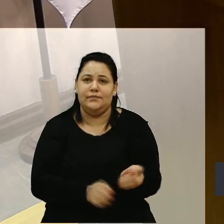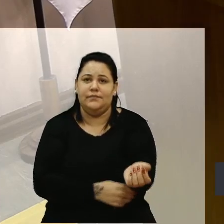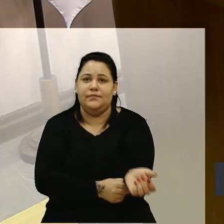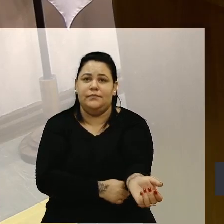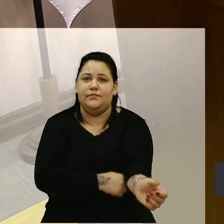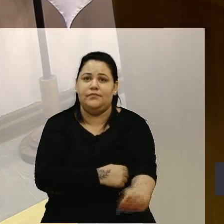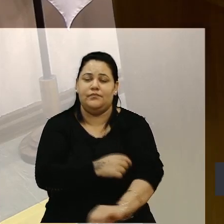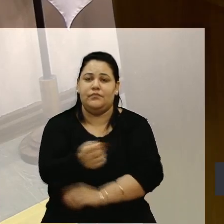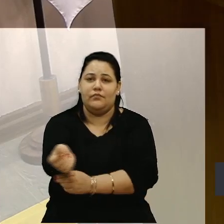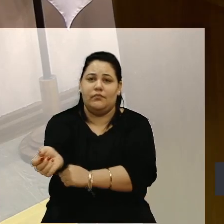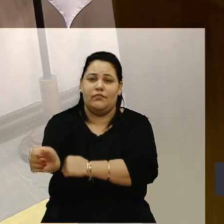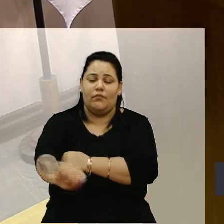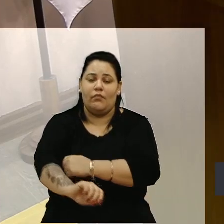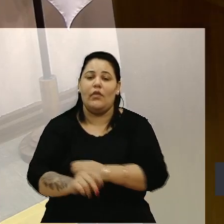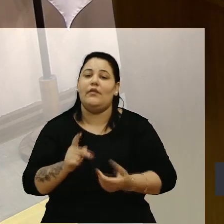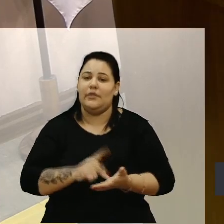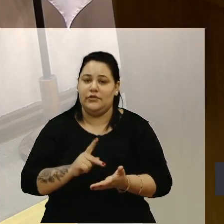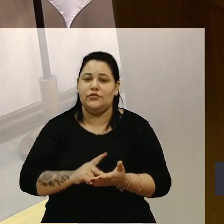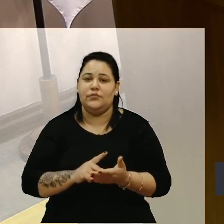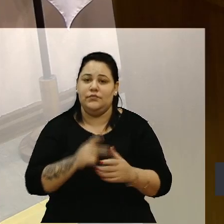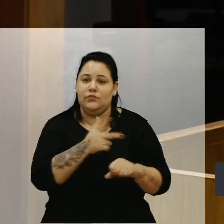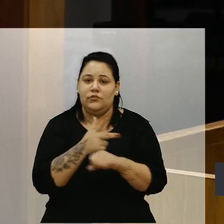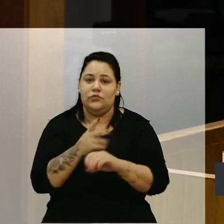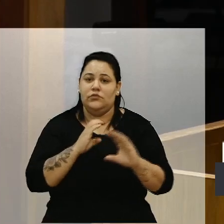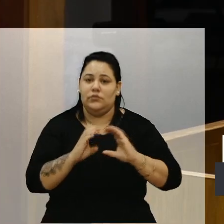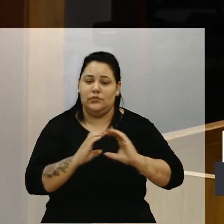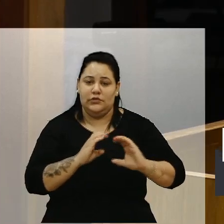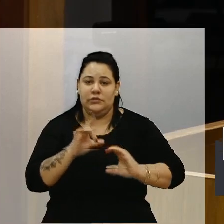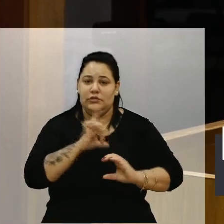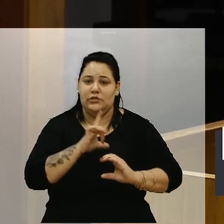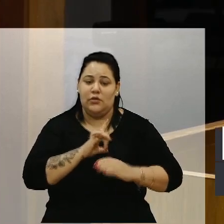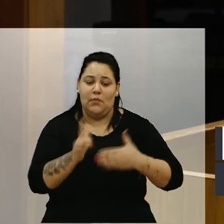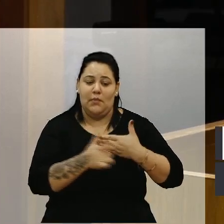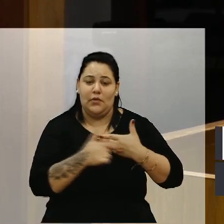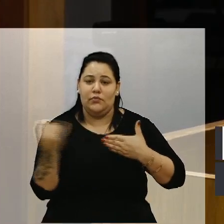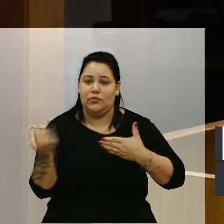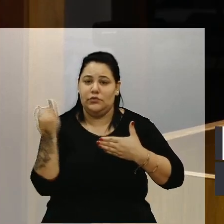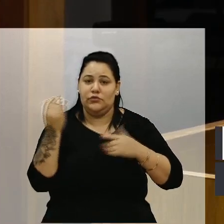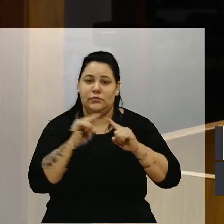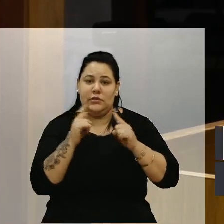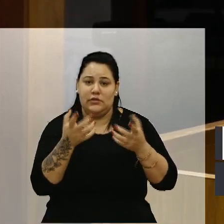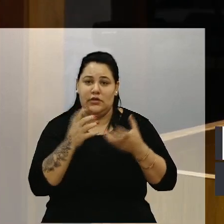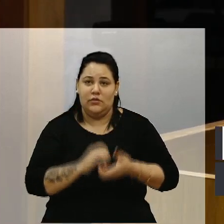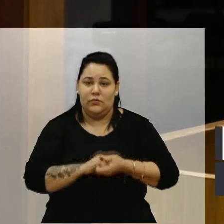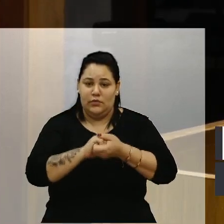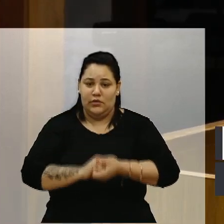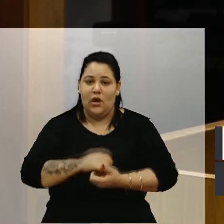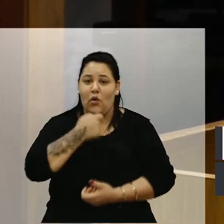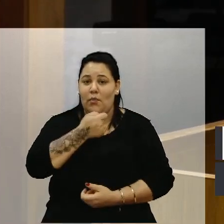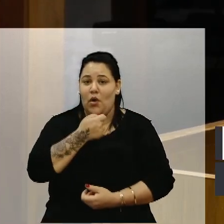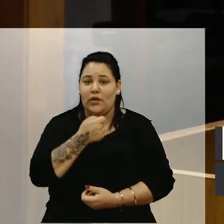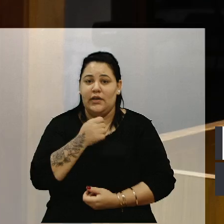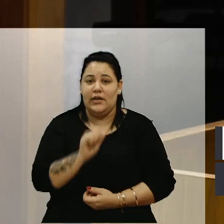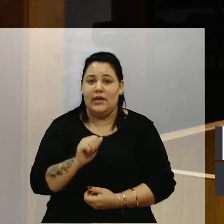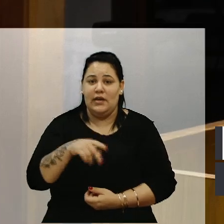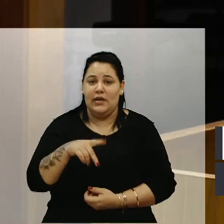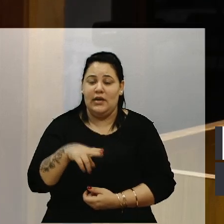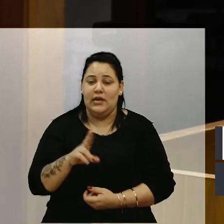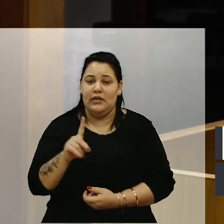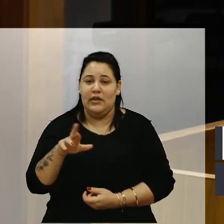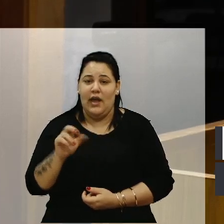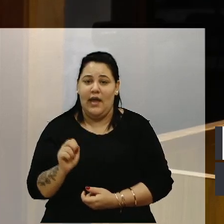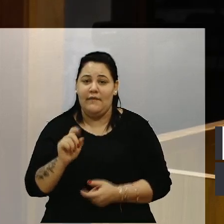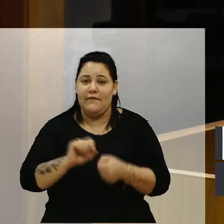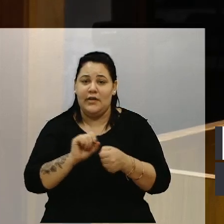papel fundamental, mas aqui eu quero aproveitar e cumprimentar, né, o repórter André Fiedler por essa